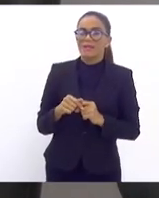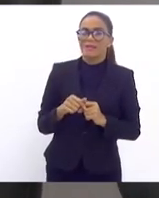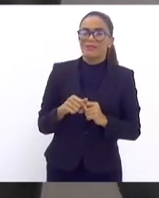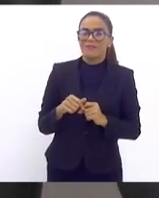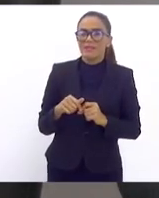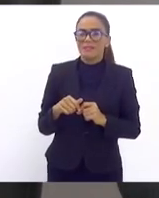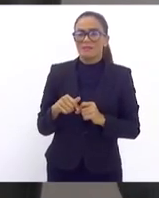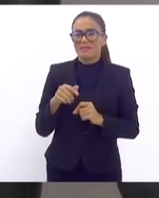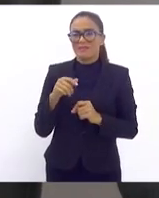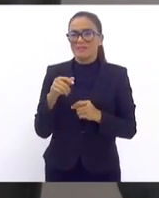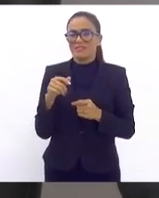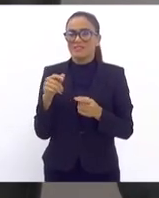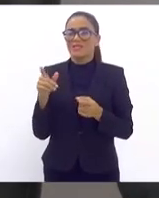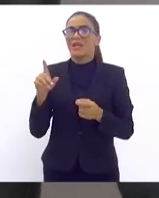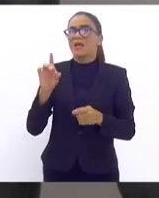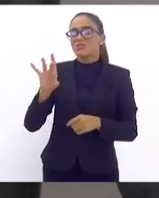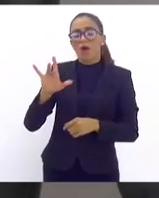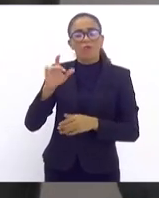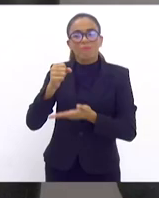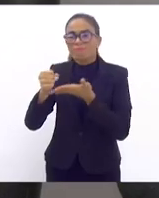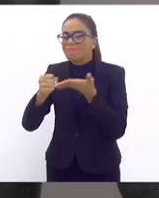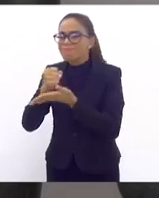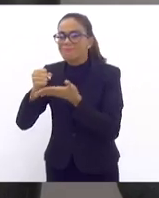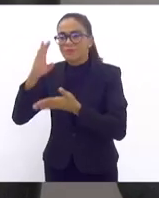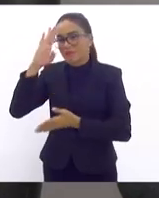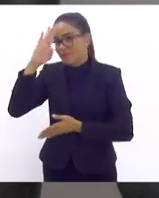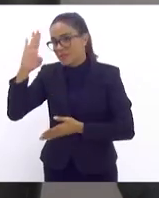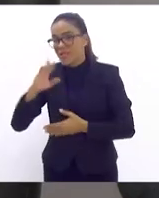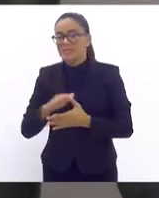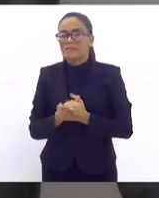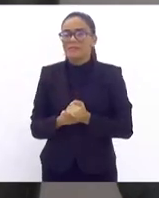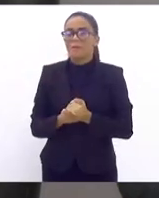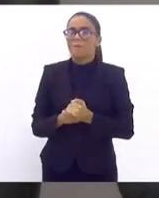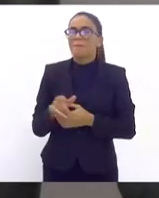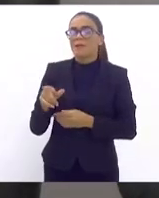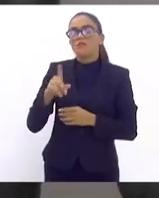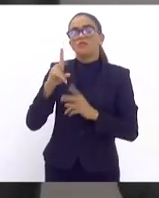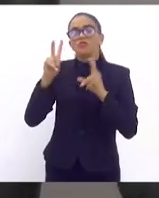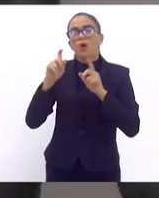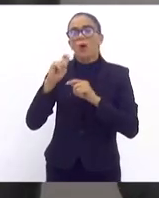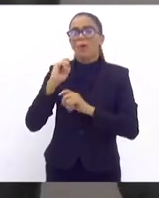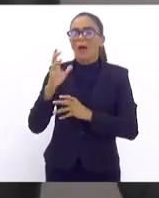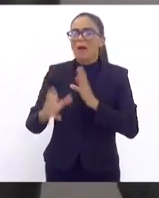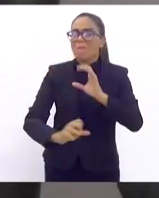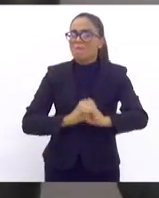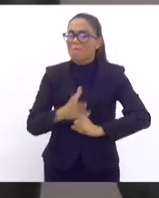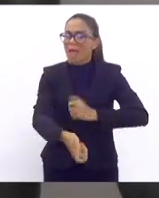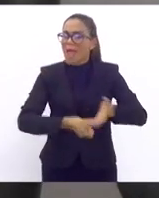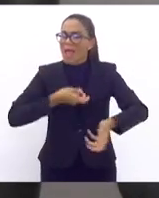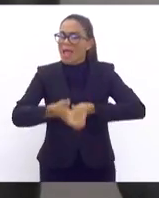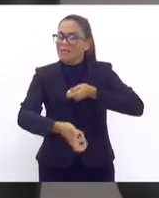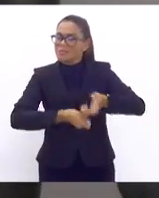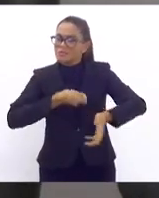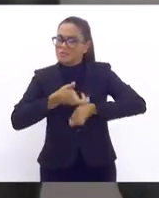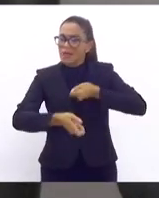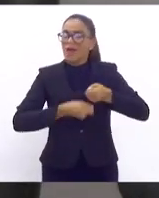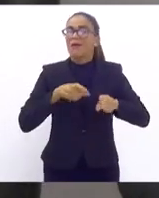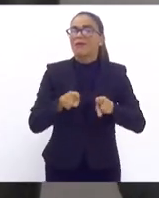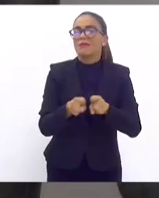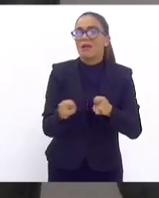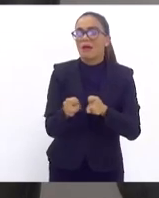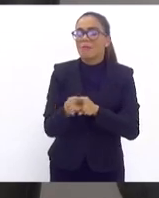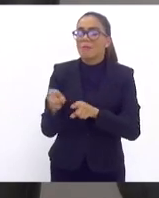questões ambientais são fundamentais para a questão da pesca, inclusive para a gente atrair